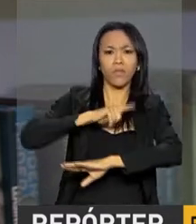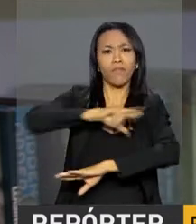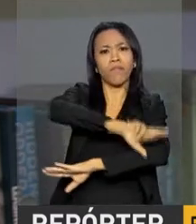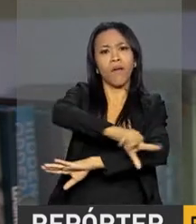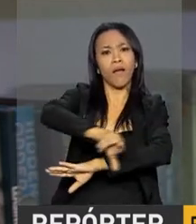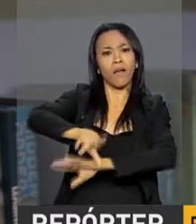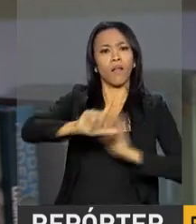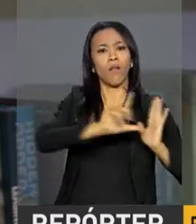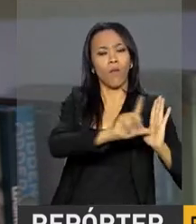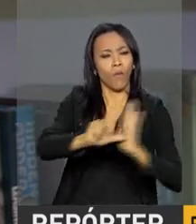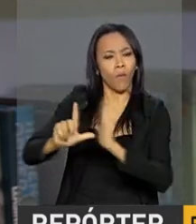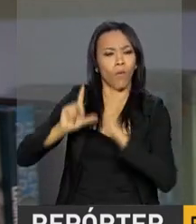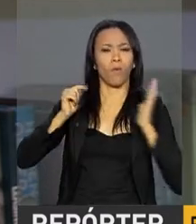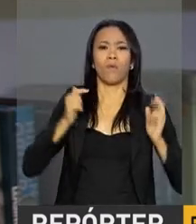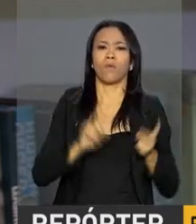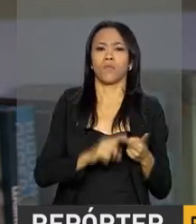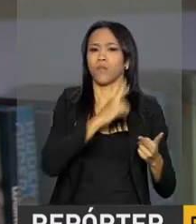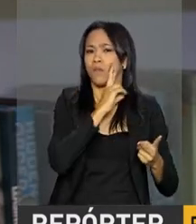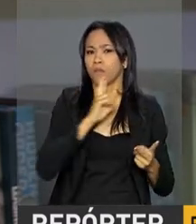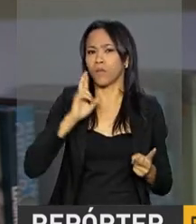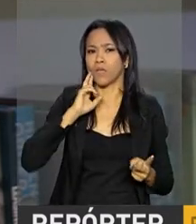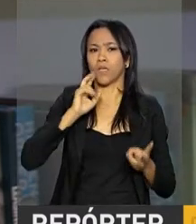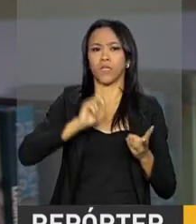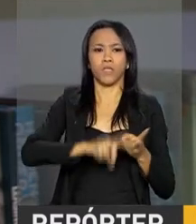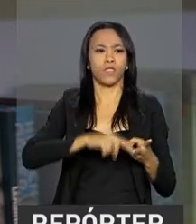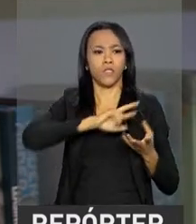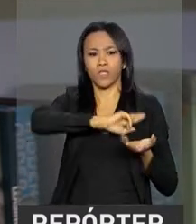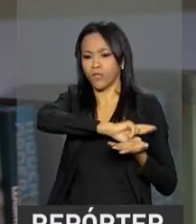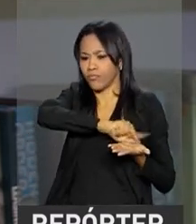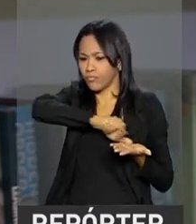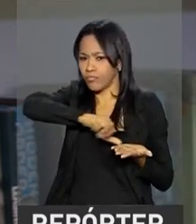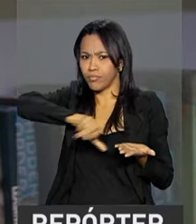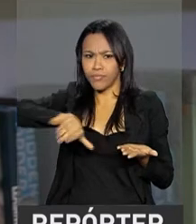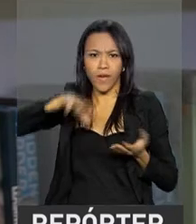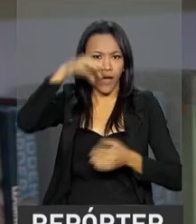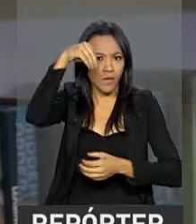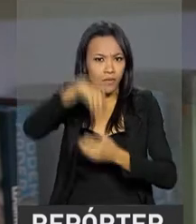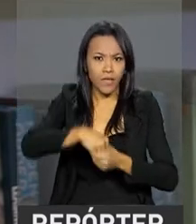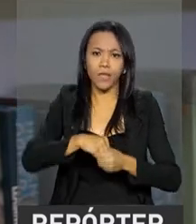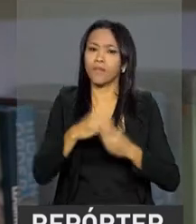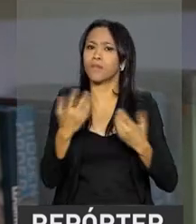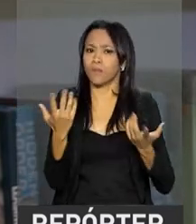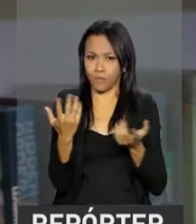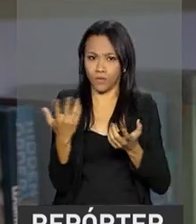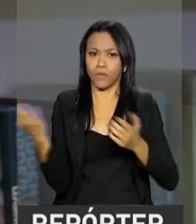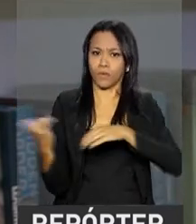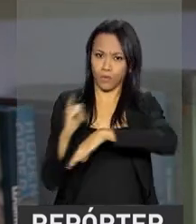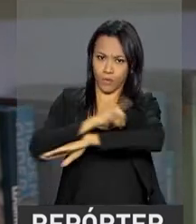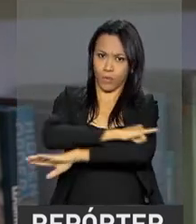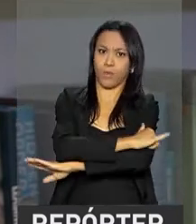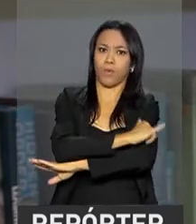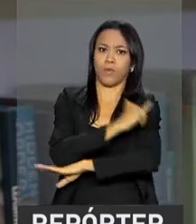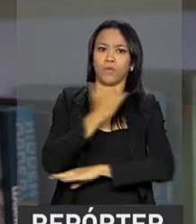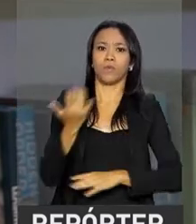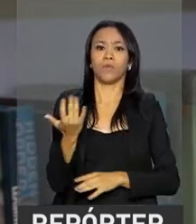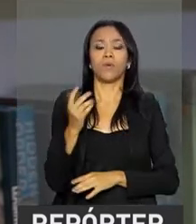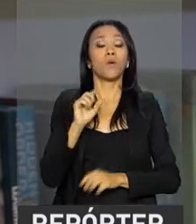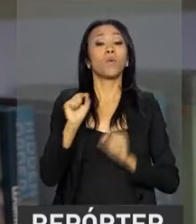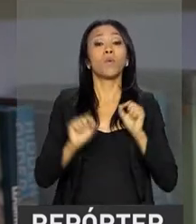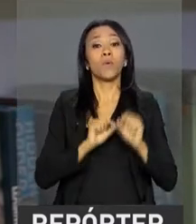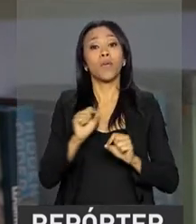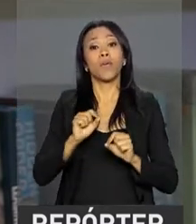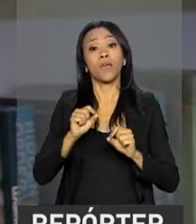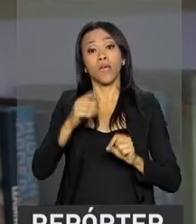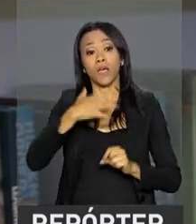adi ssionais rede hoteleira restaurantes e entretenimento e tudo mais para que haja um